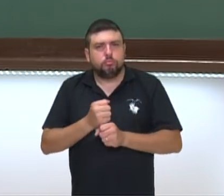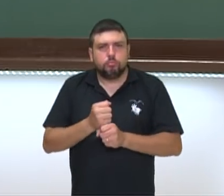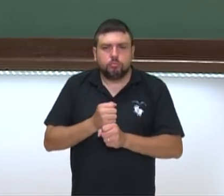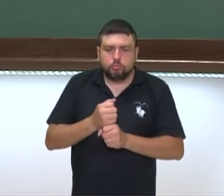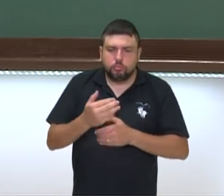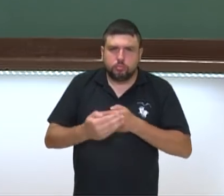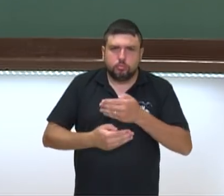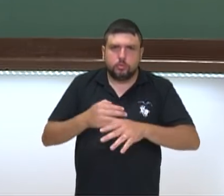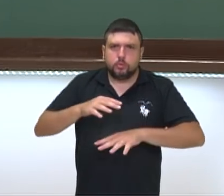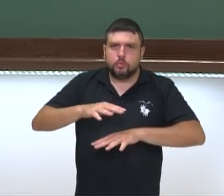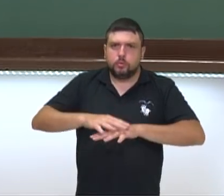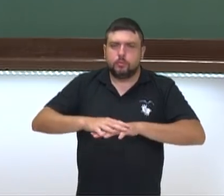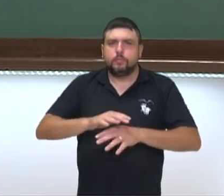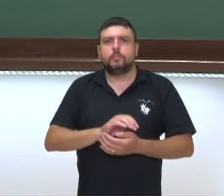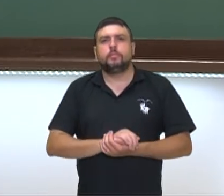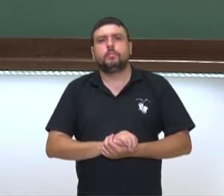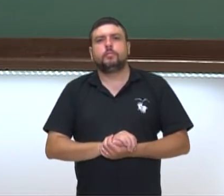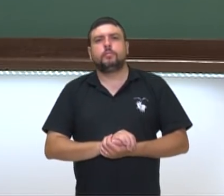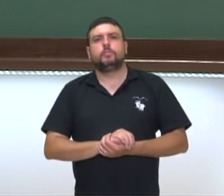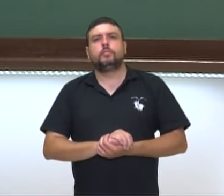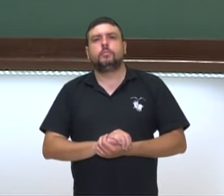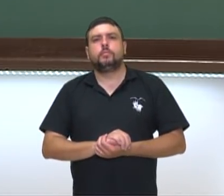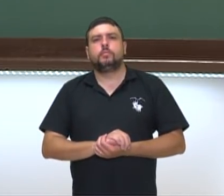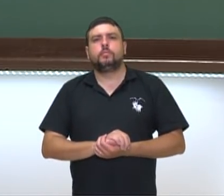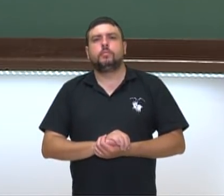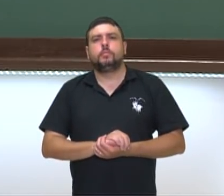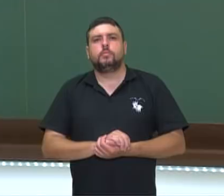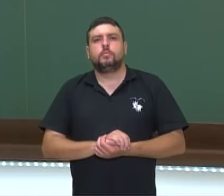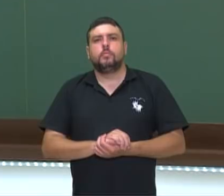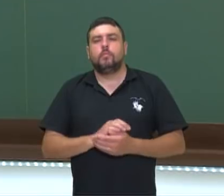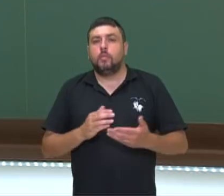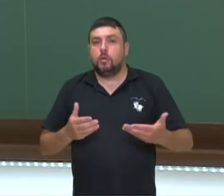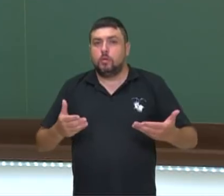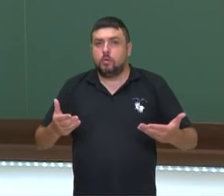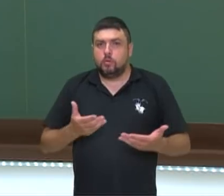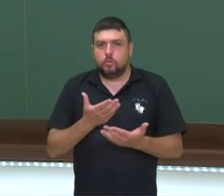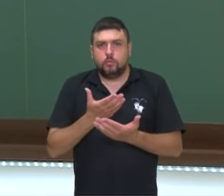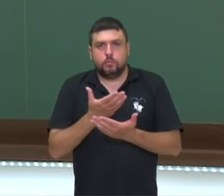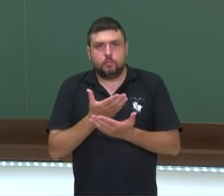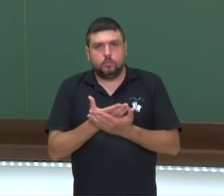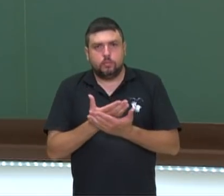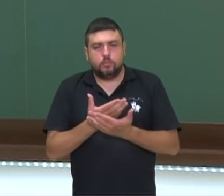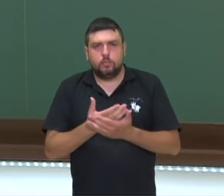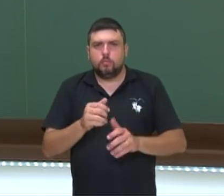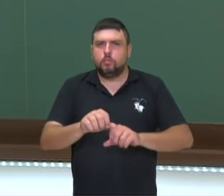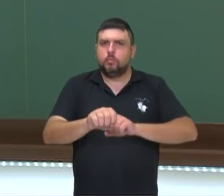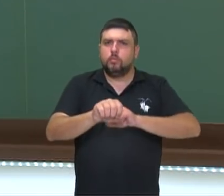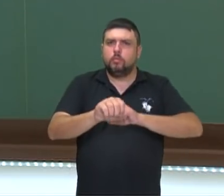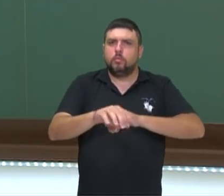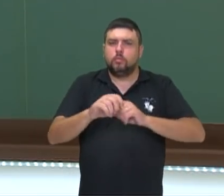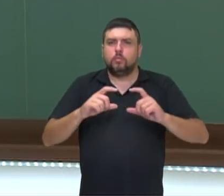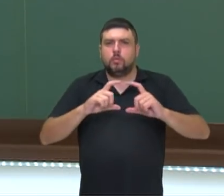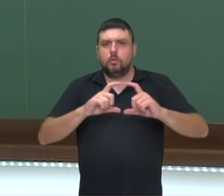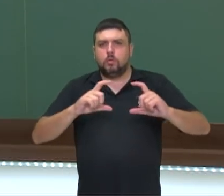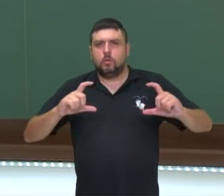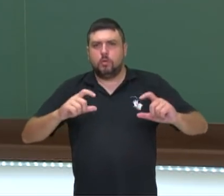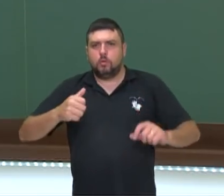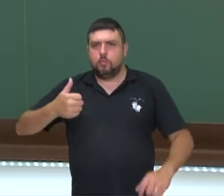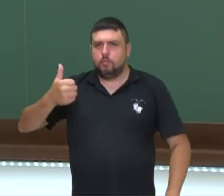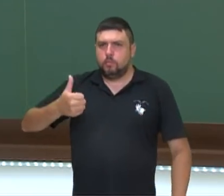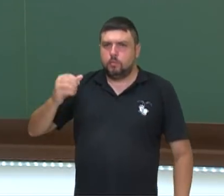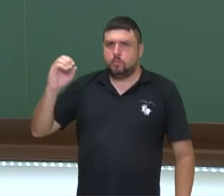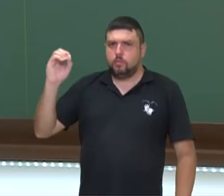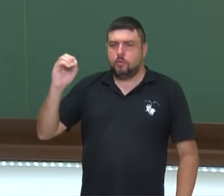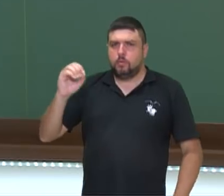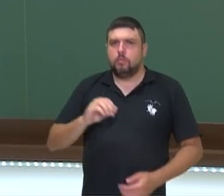em matemática. Então vamos lá, nós vamos trabalhar nessa aula a equação de primeiro grau e a